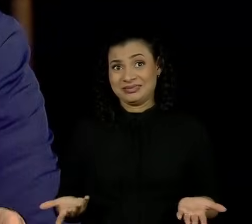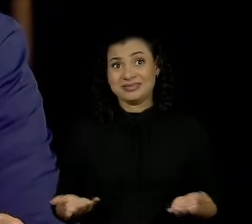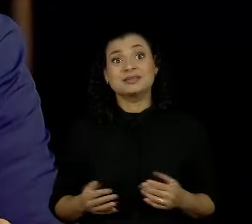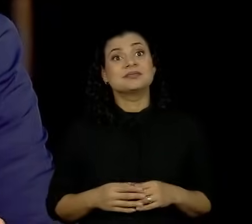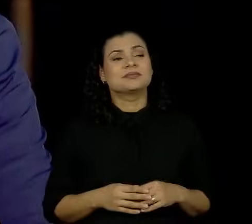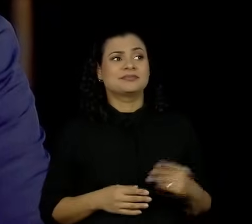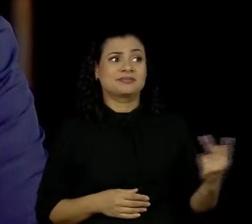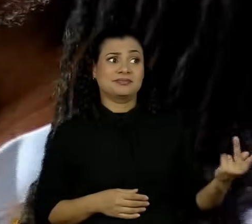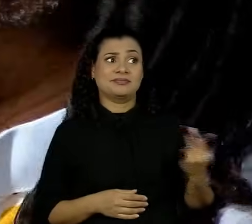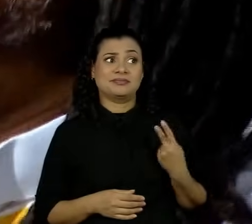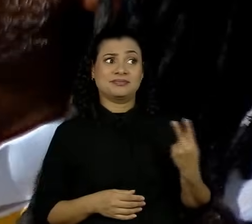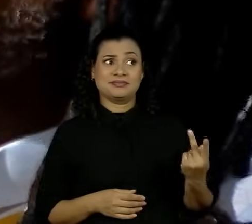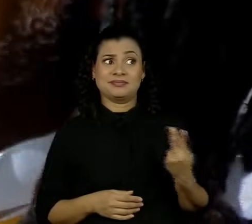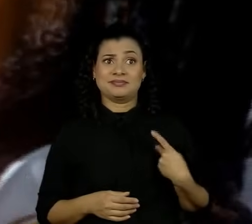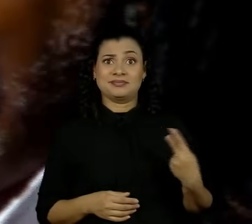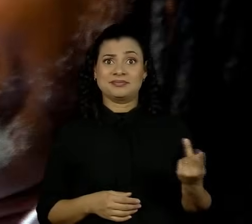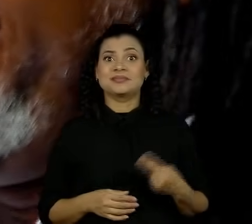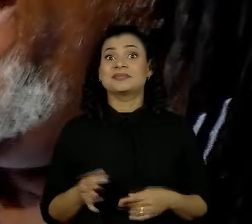Somos dois, hein?